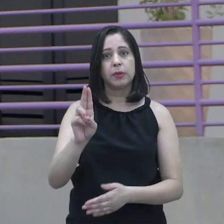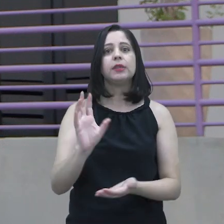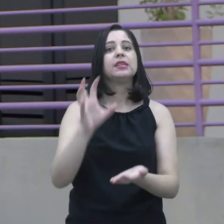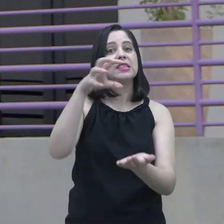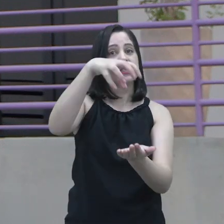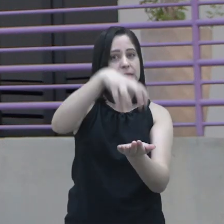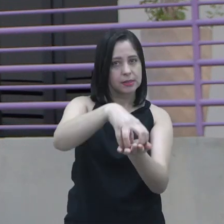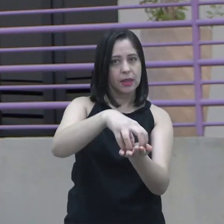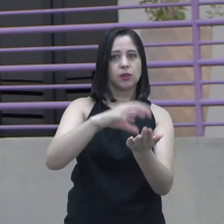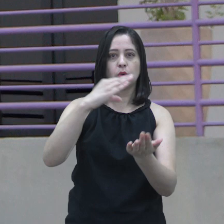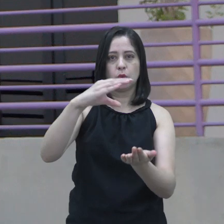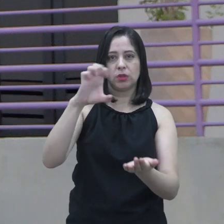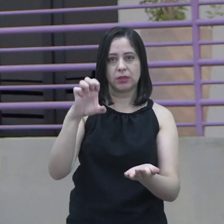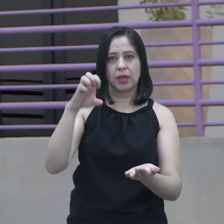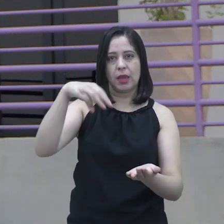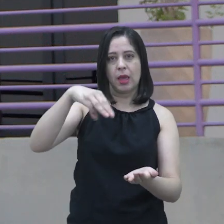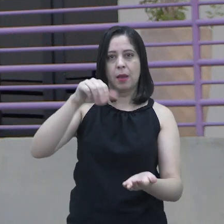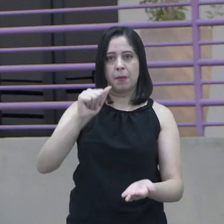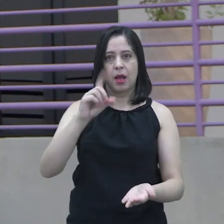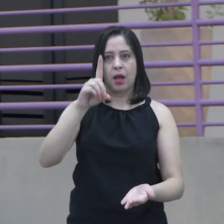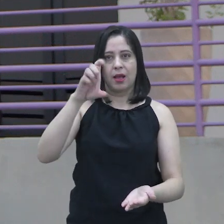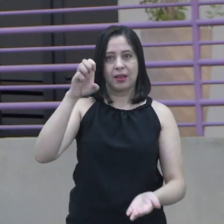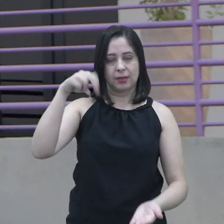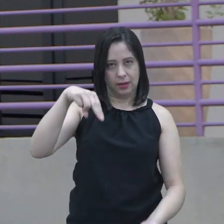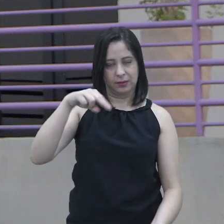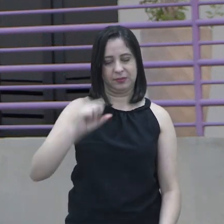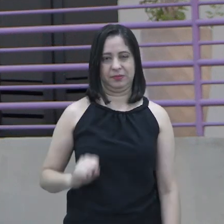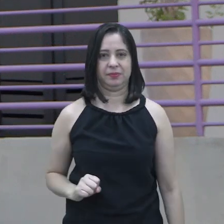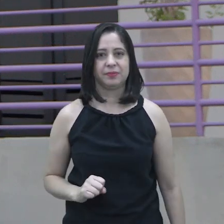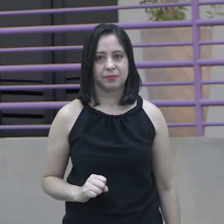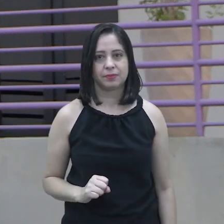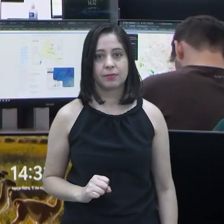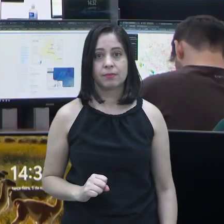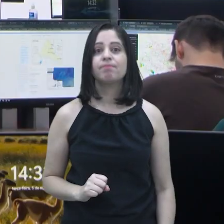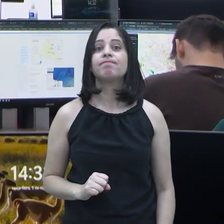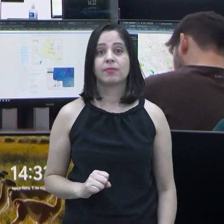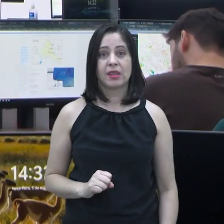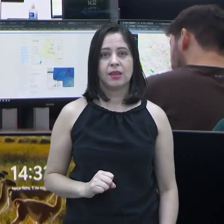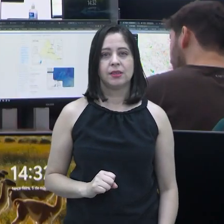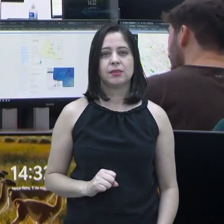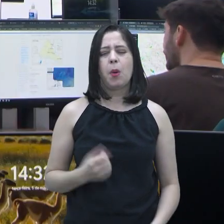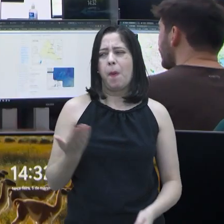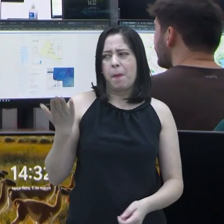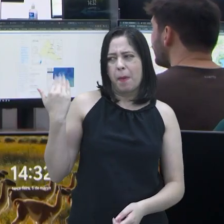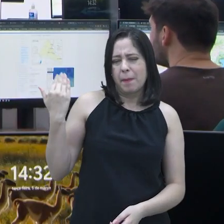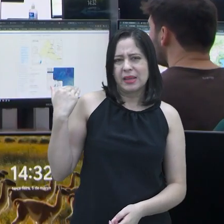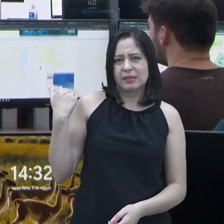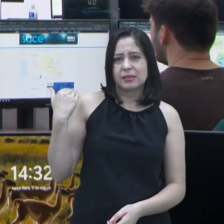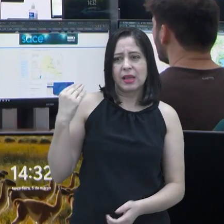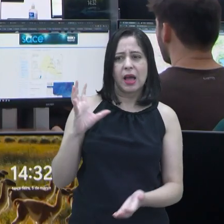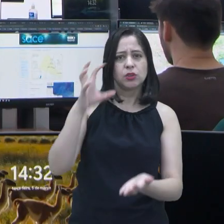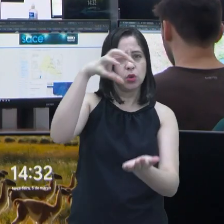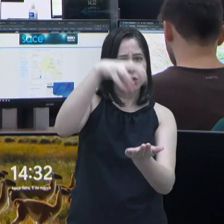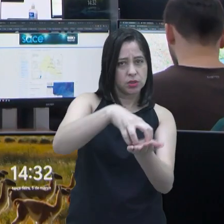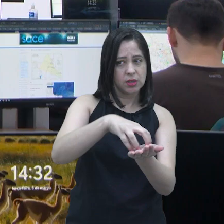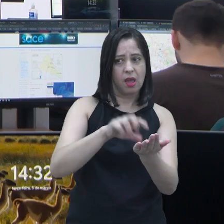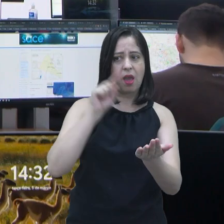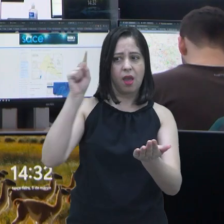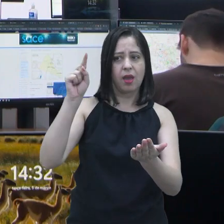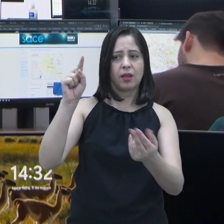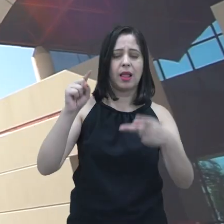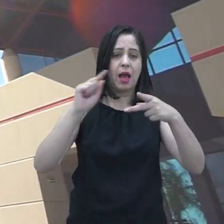Centro Nacional de Monitoramento e Alertas de Desastres Naturais. Inicialmente, o CEMADEM ficava em